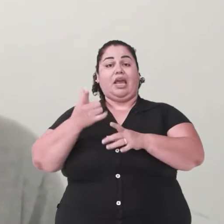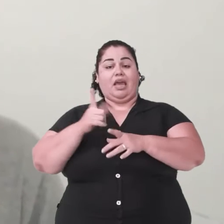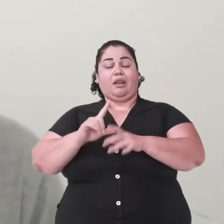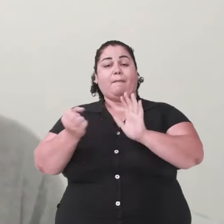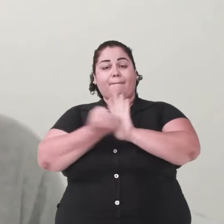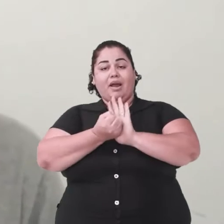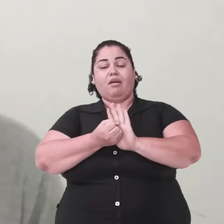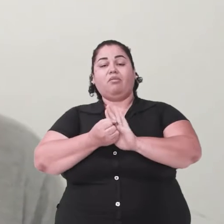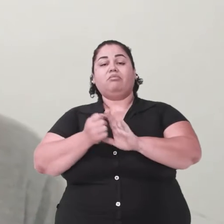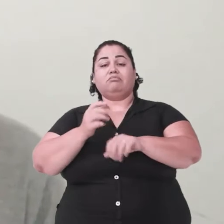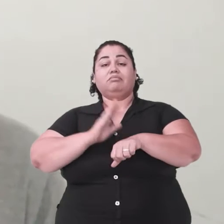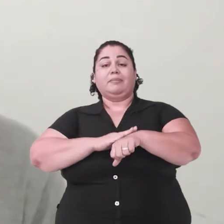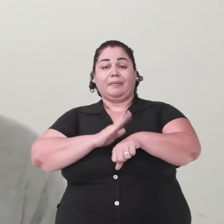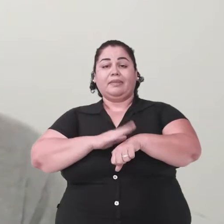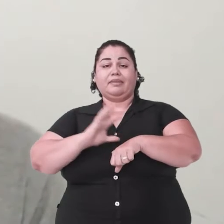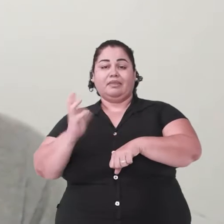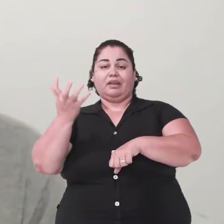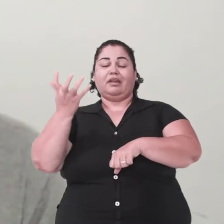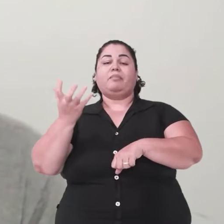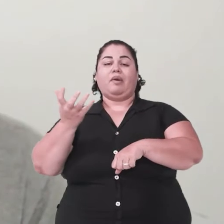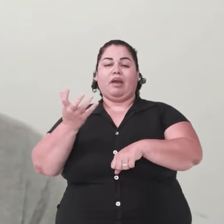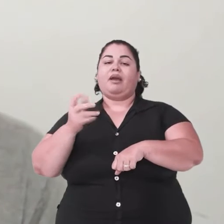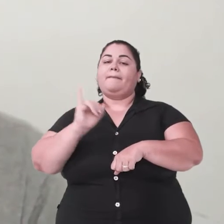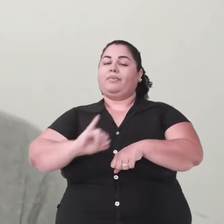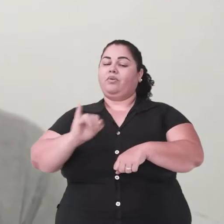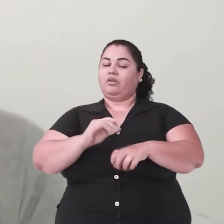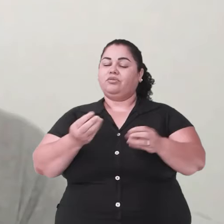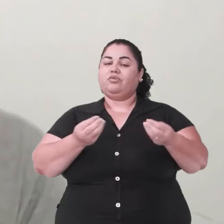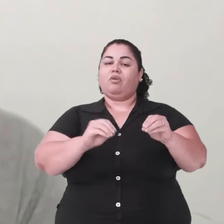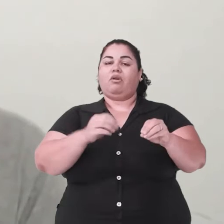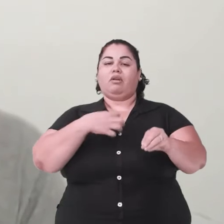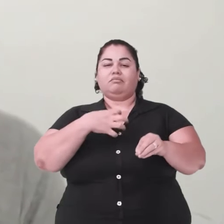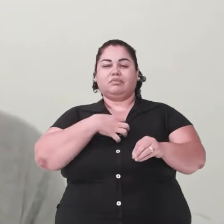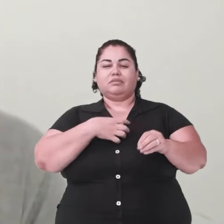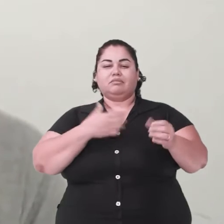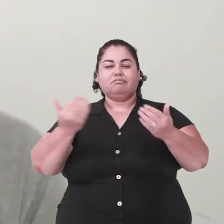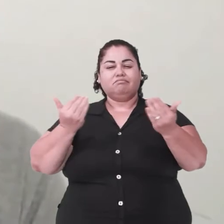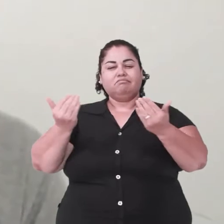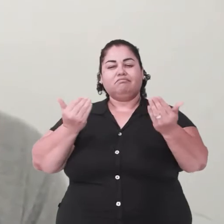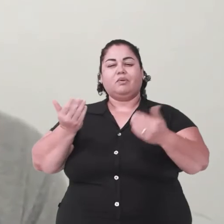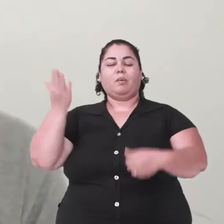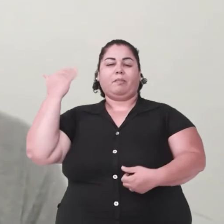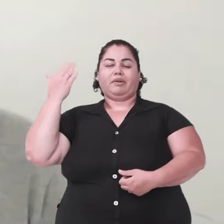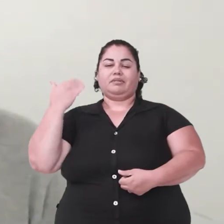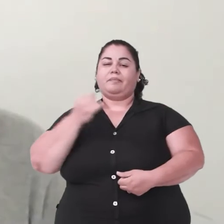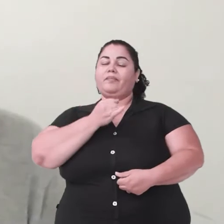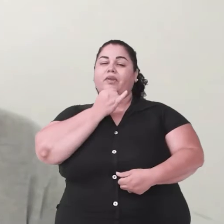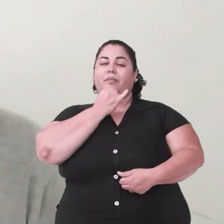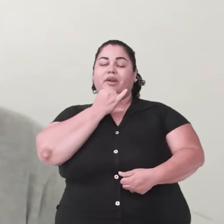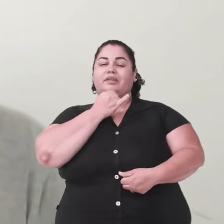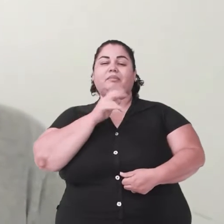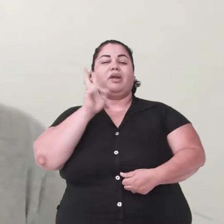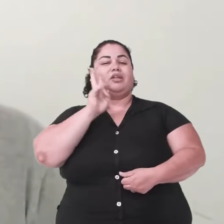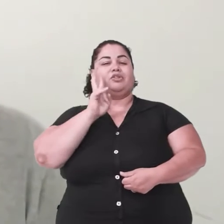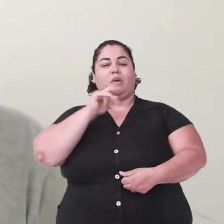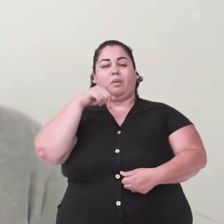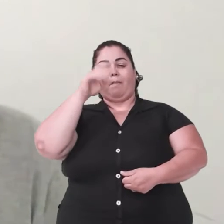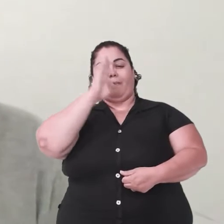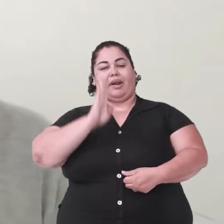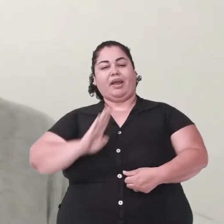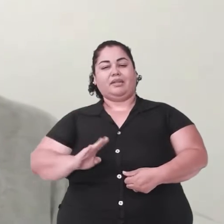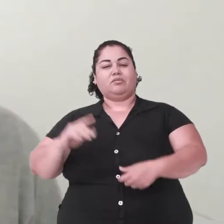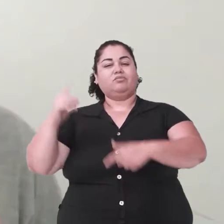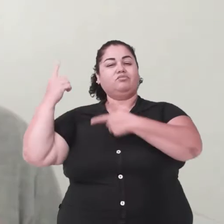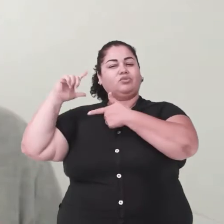marcos temporais são importantes para que a gente possa extrair sentido do passado. Por exemplo, a história